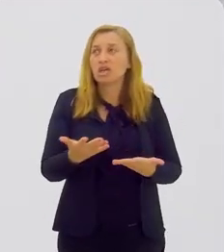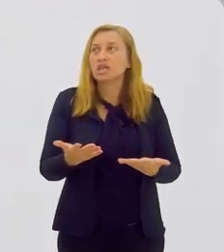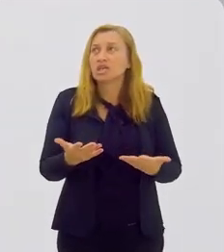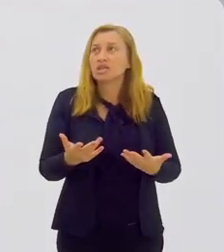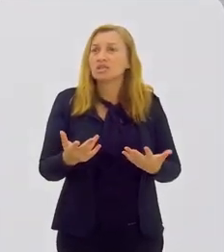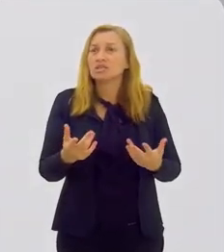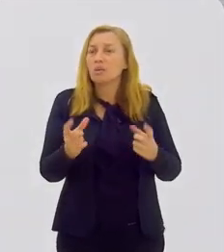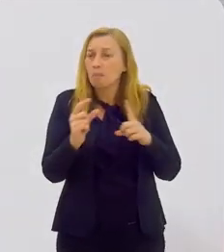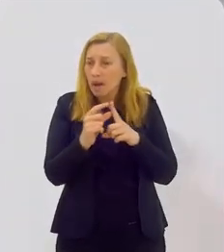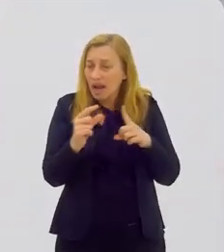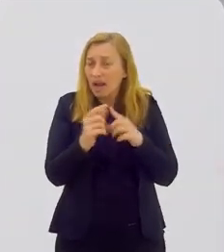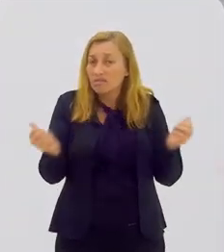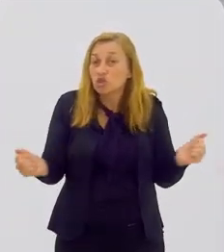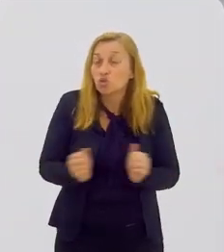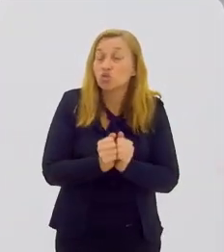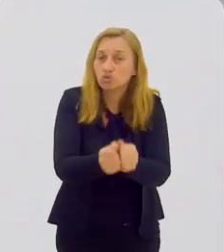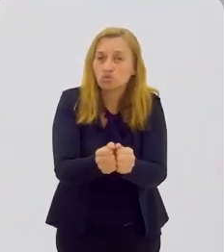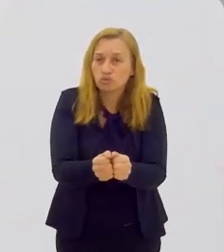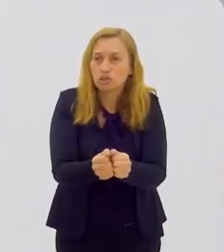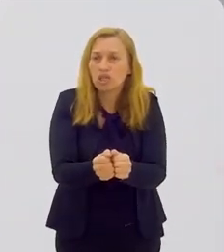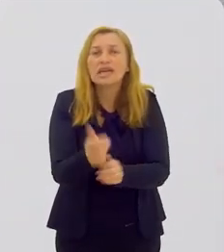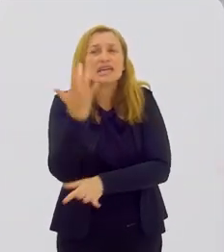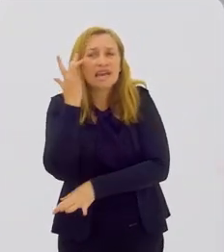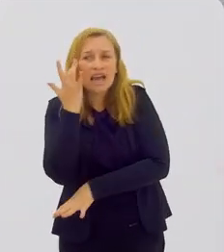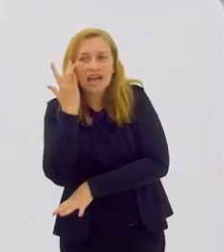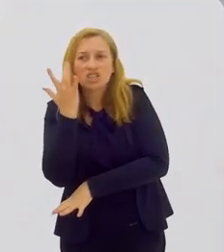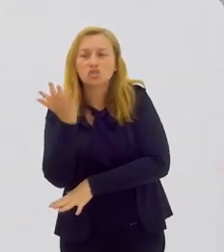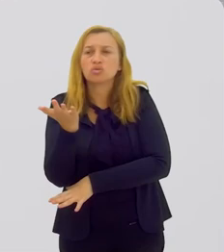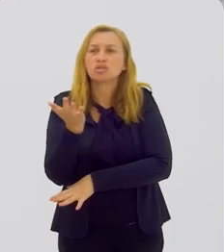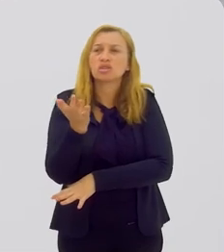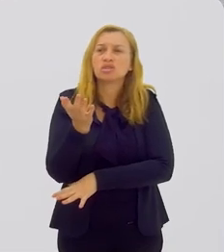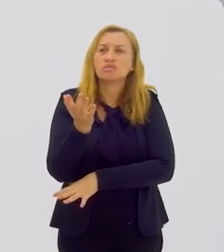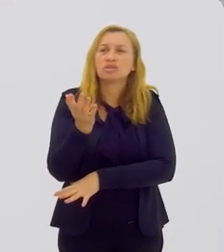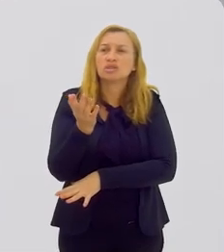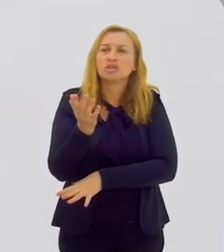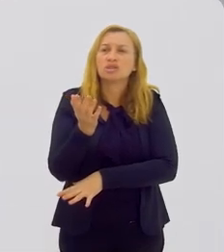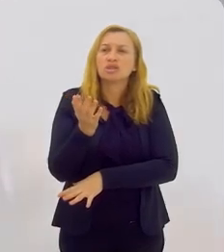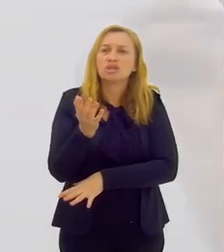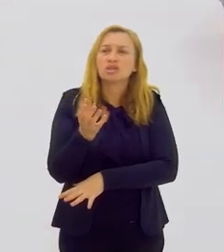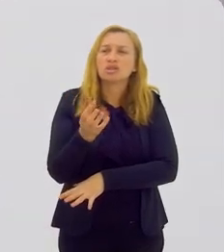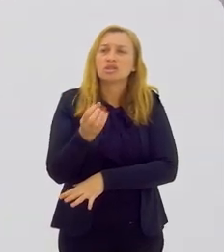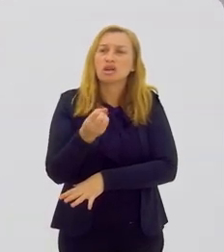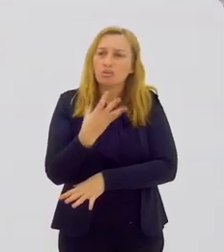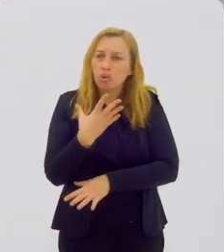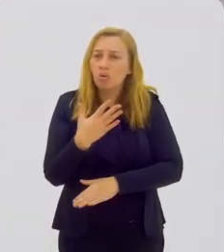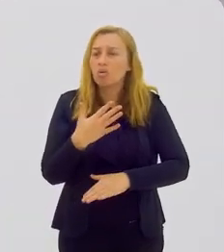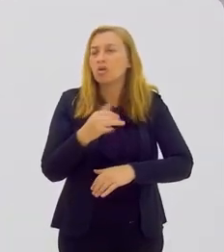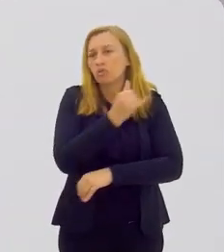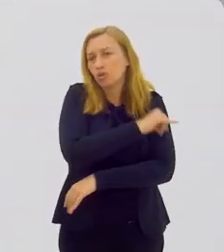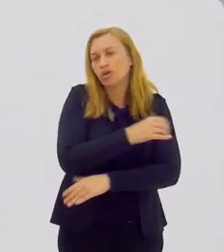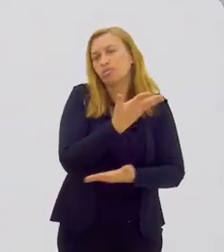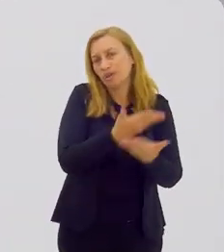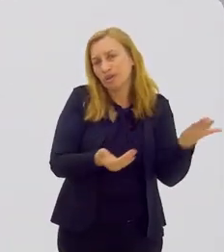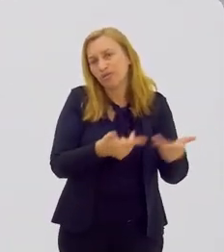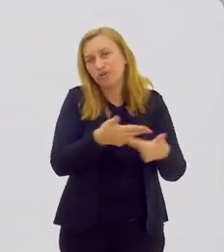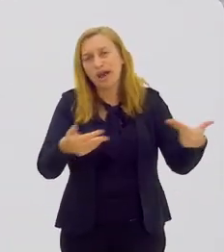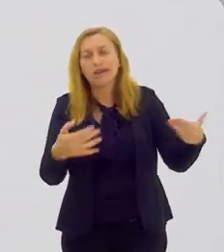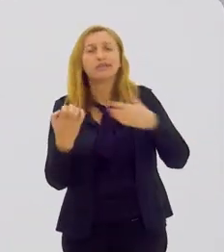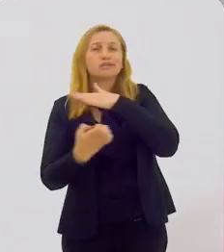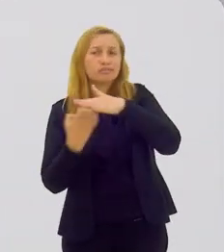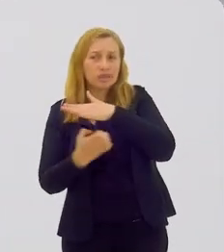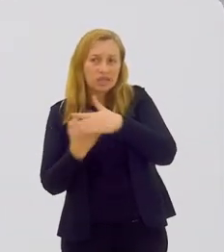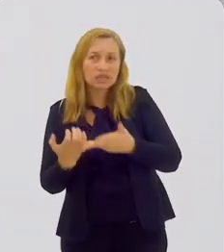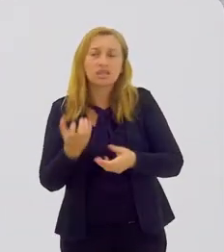que inovação e empreendedorismo são palavras que andam juntas e acho que é uma alternativa para o Rio, que já perdeu